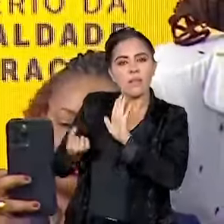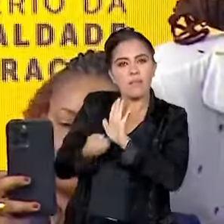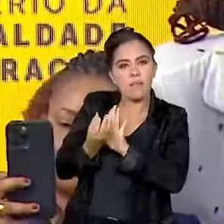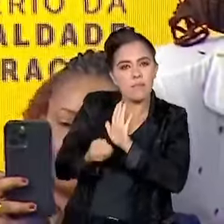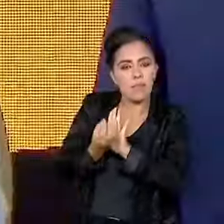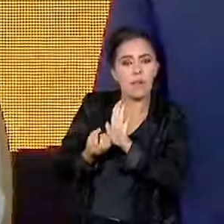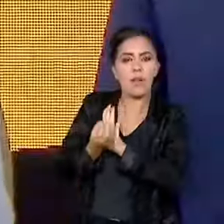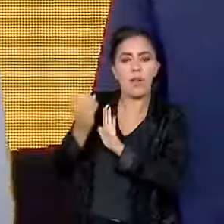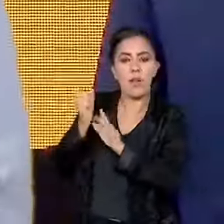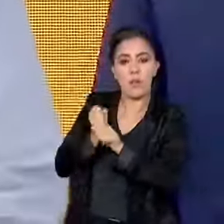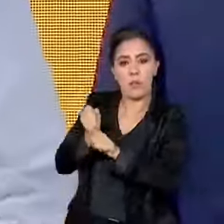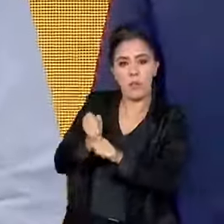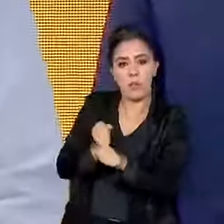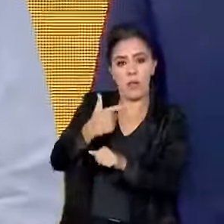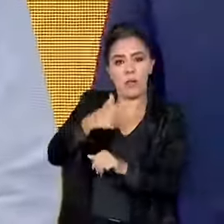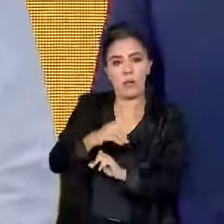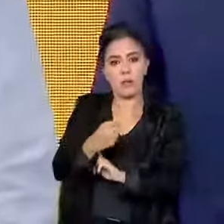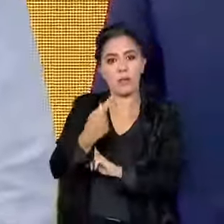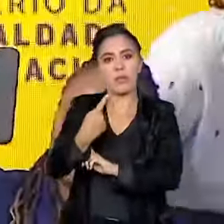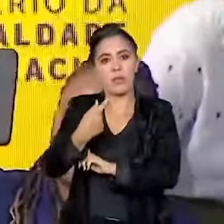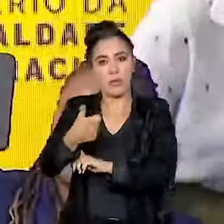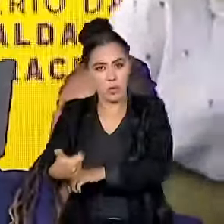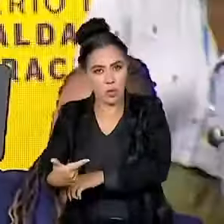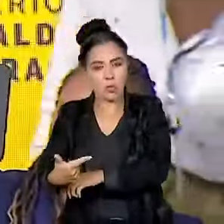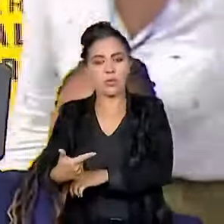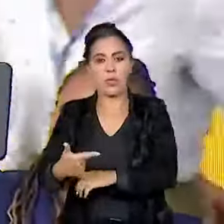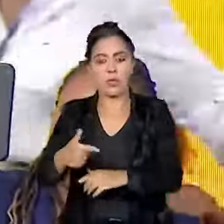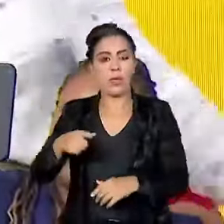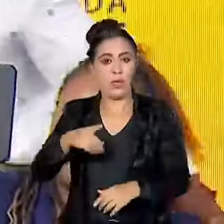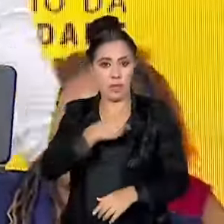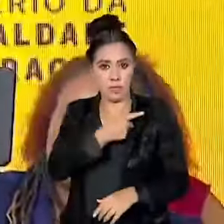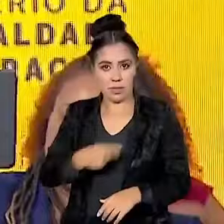2012 a presidenta Dilma efetivou.